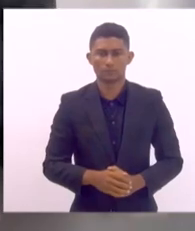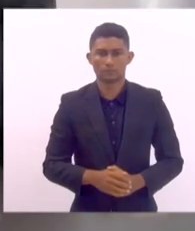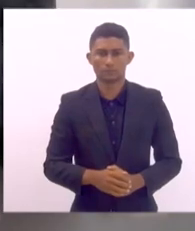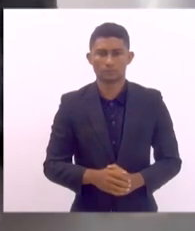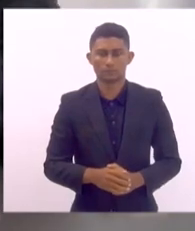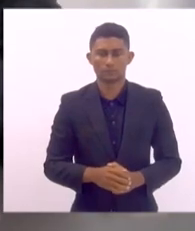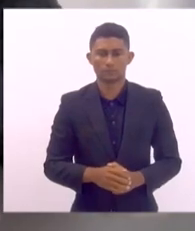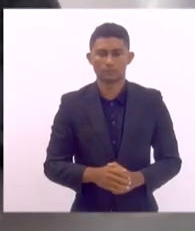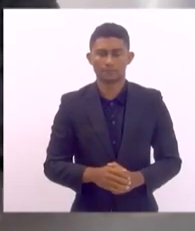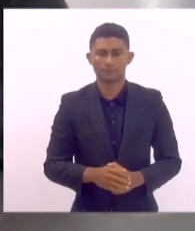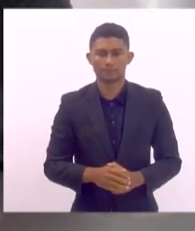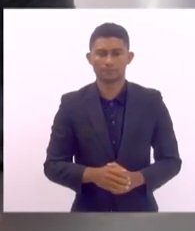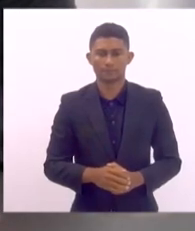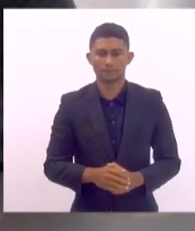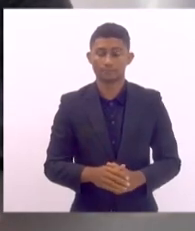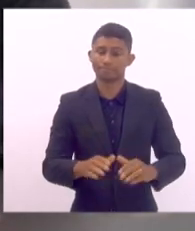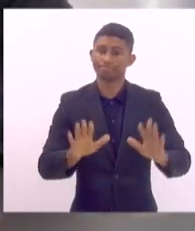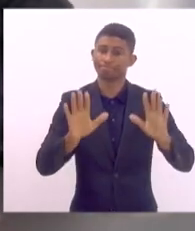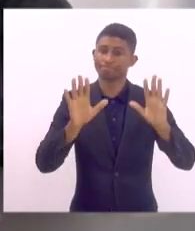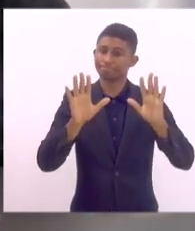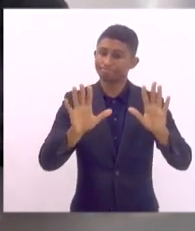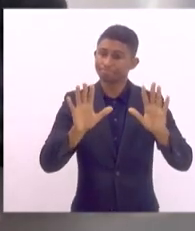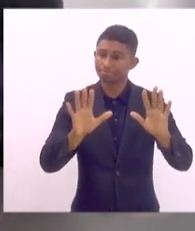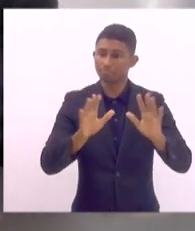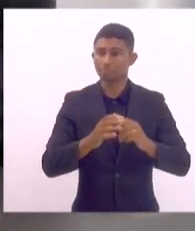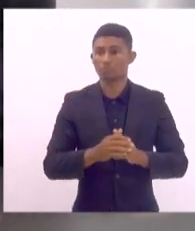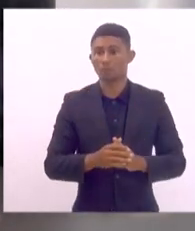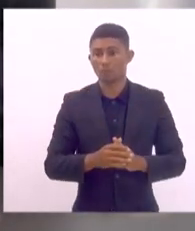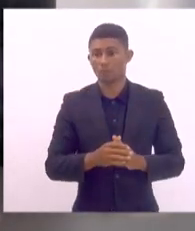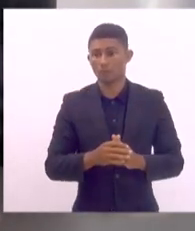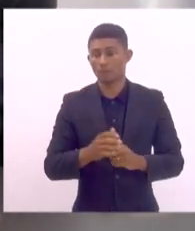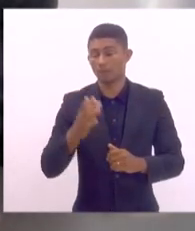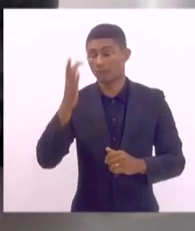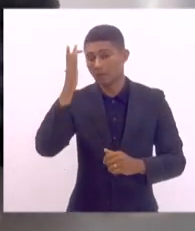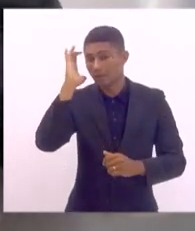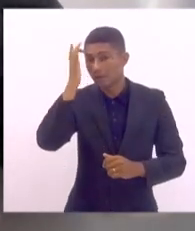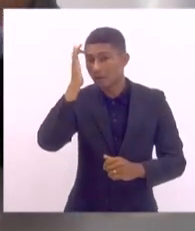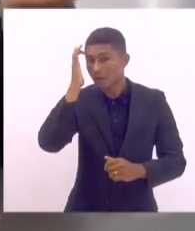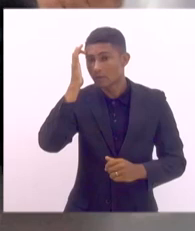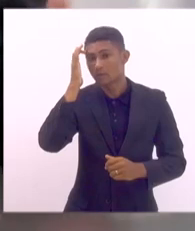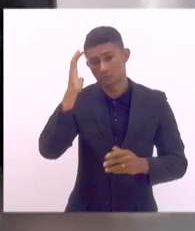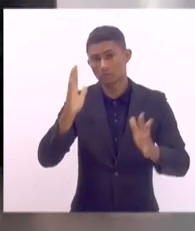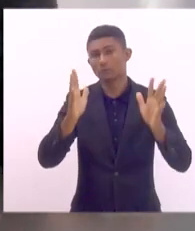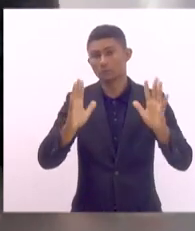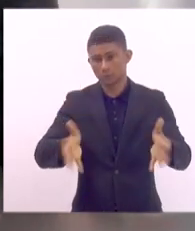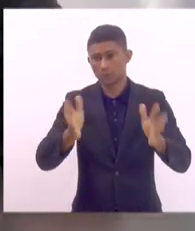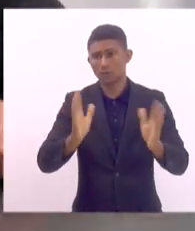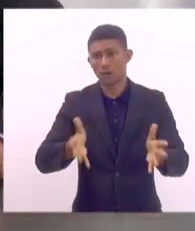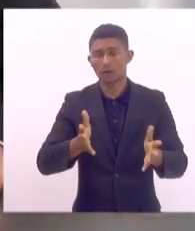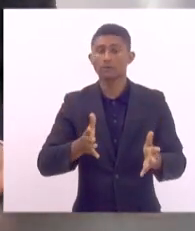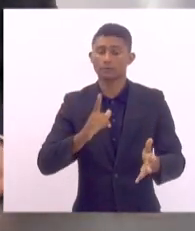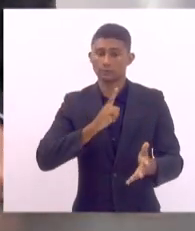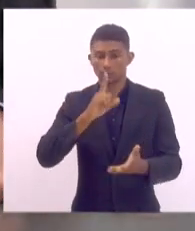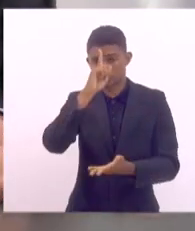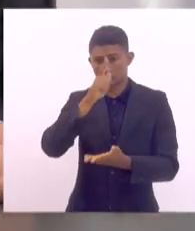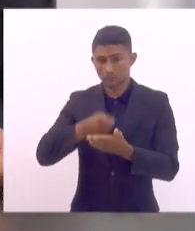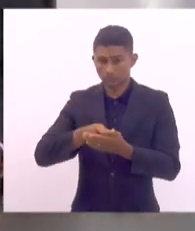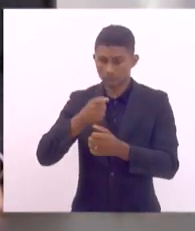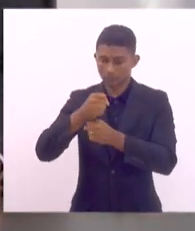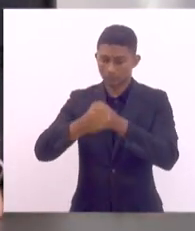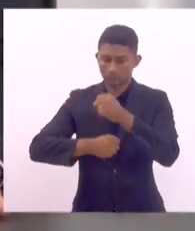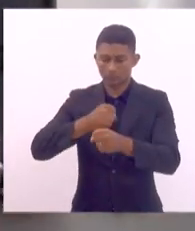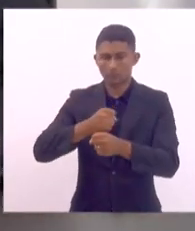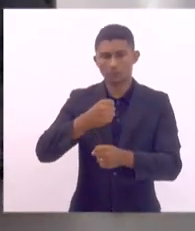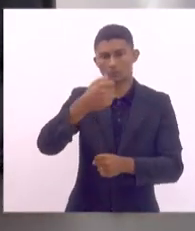Mas tem uma modulação, eu acredito que... E tem já a decisão que é para 2024, a